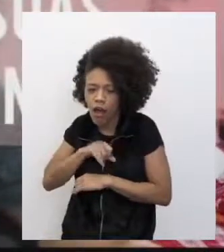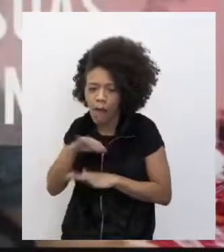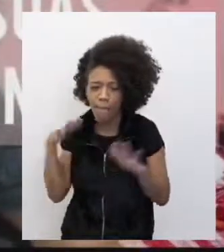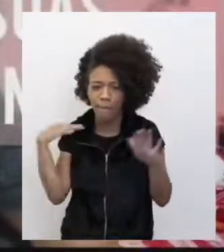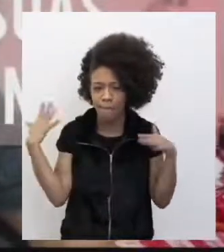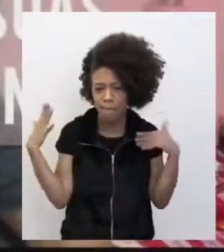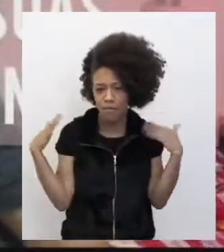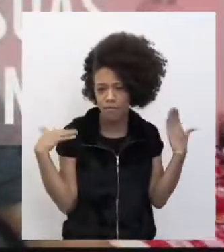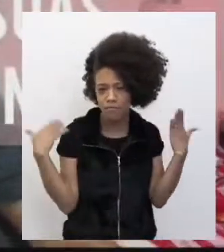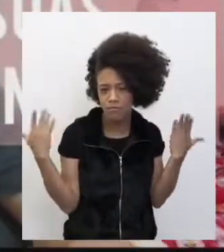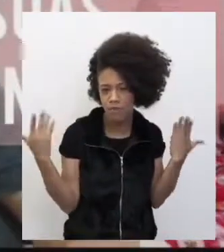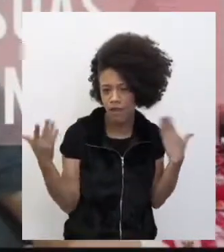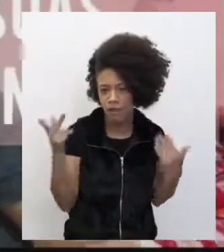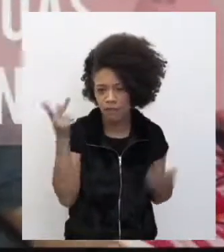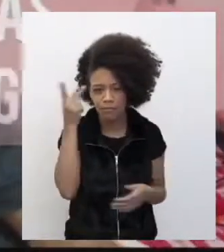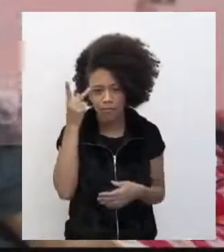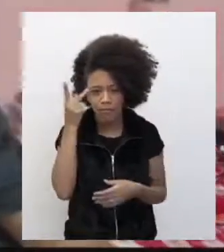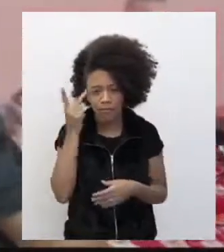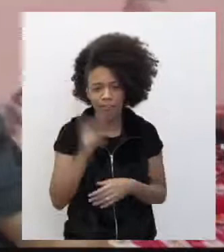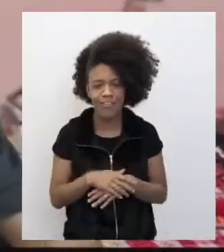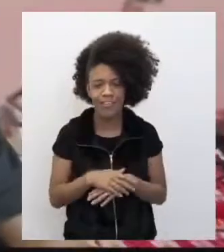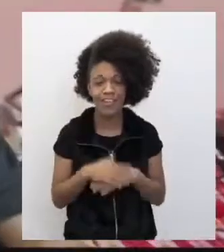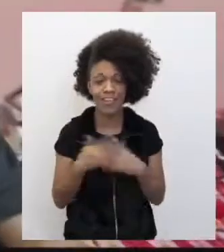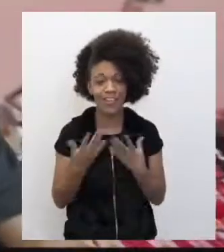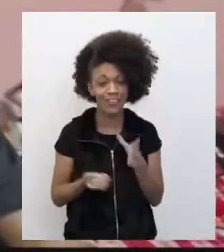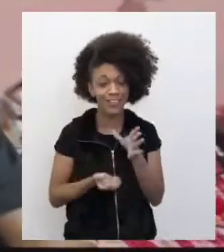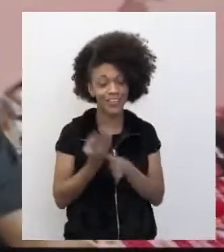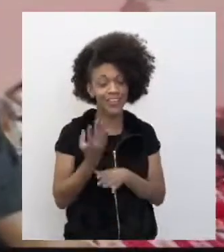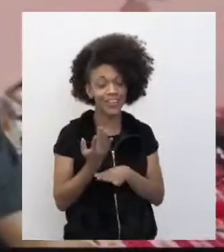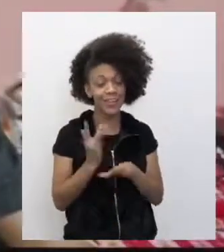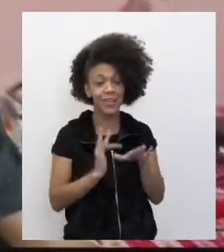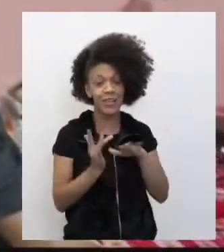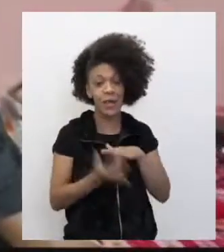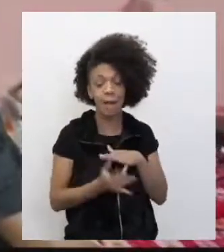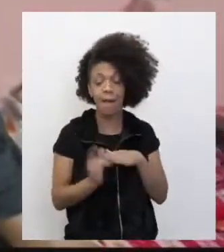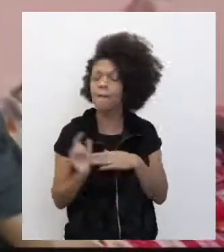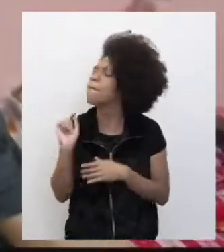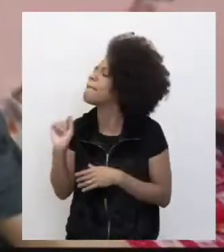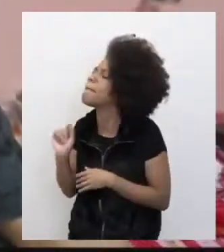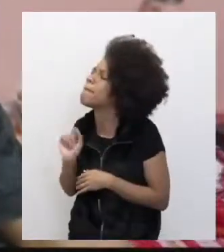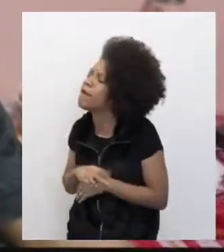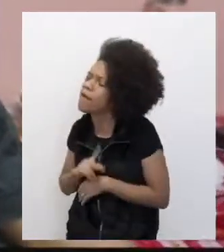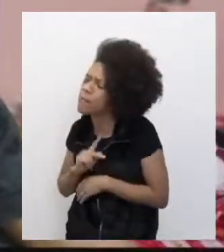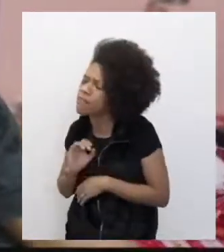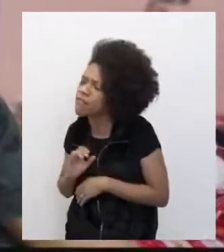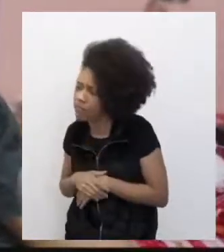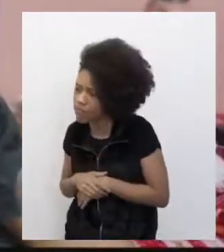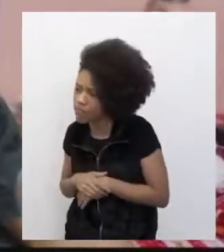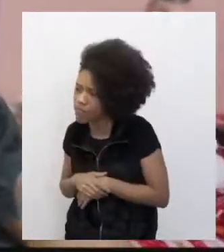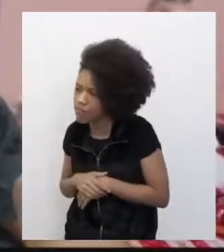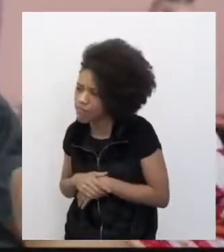gente. E nós criamos essa página aqui, pra quê, PC?